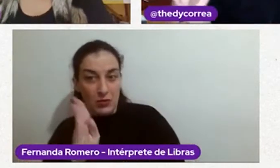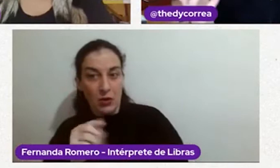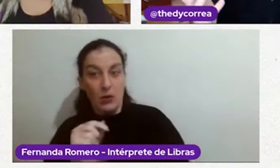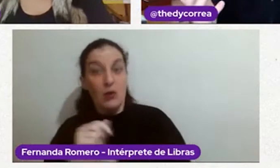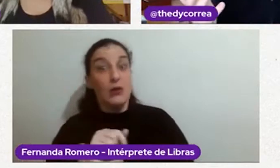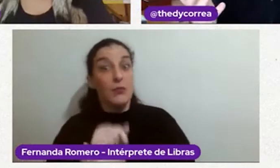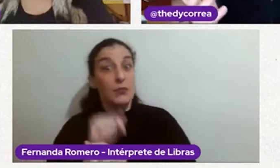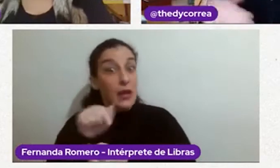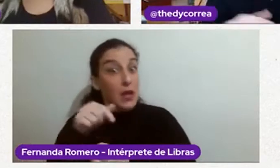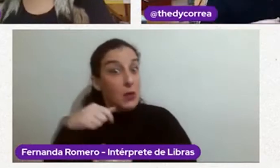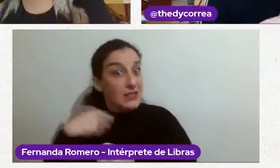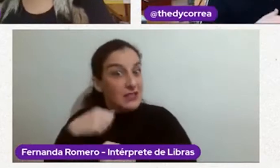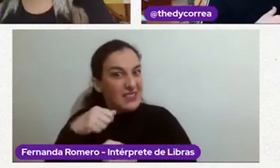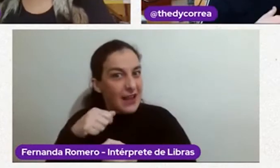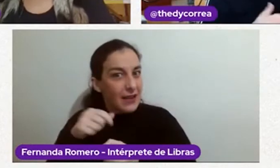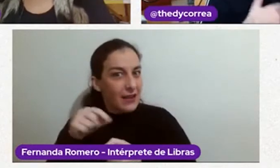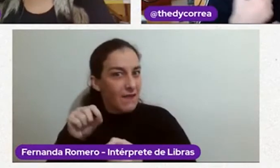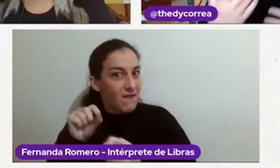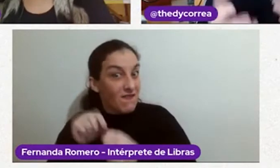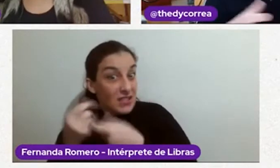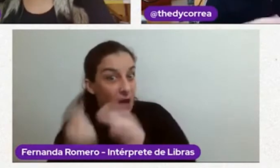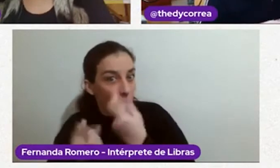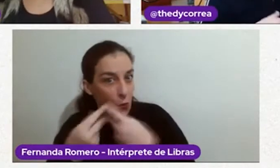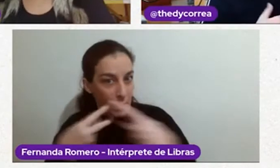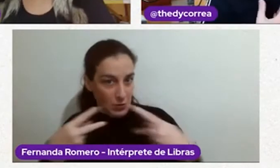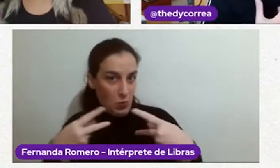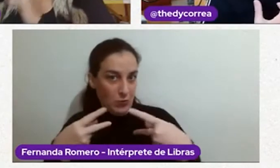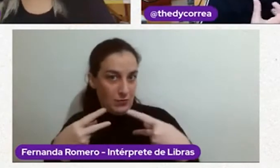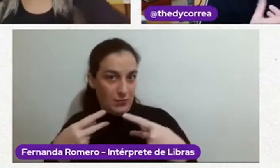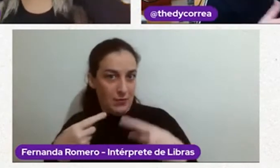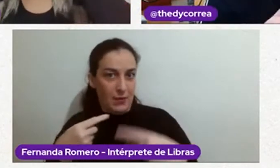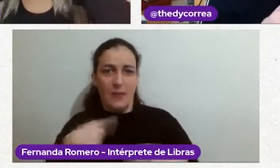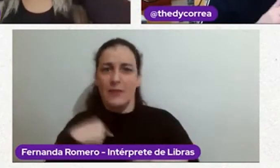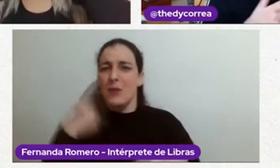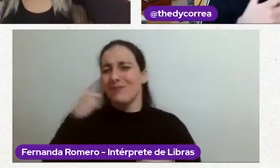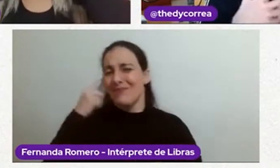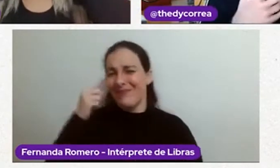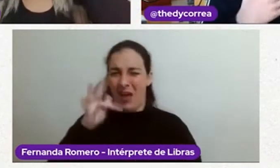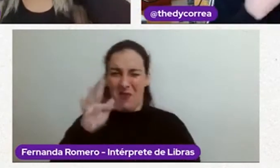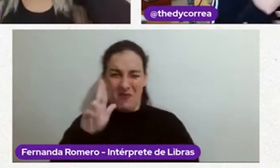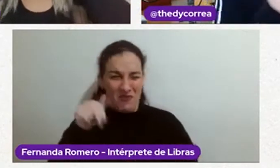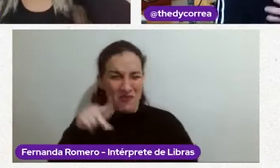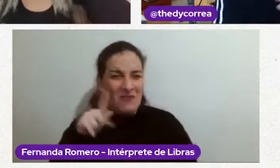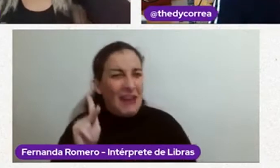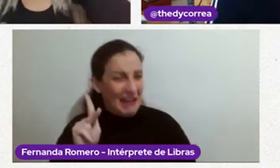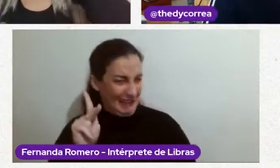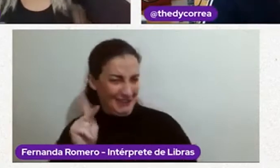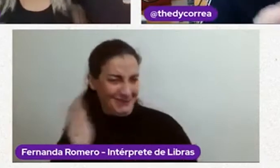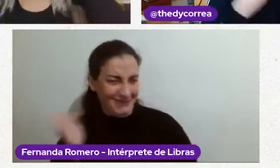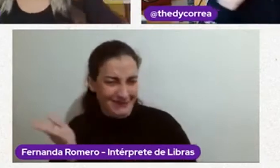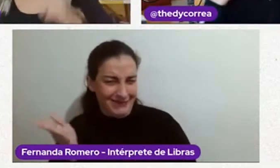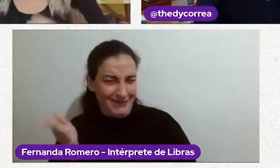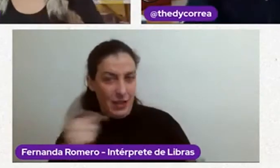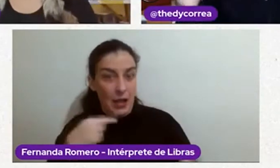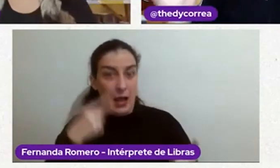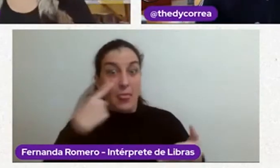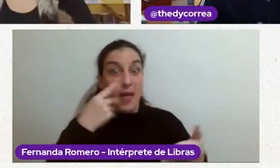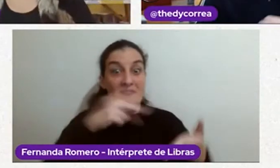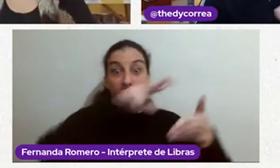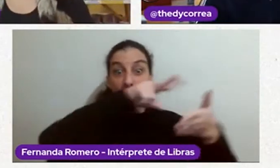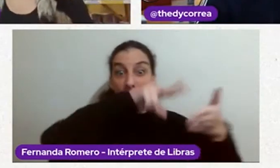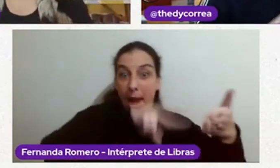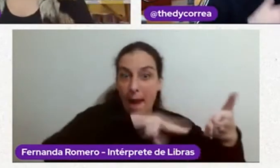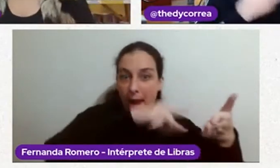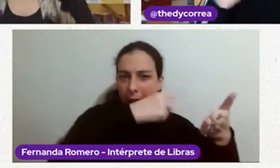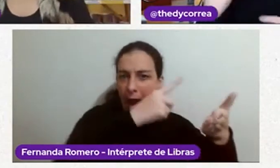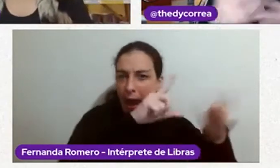ouvir algumas coisas de funk. E aí a gente pensa assim, mas, puxa, funk... Mas aí tu vai na letra, tu vai na mensagem, vai na história